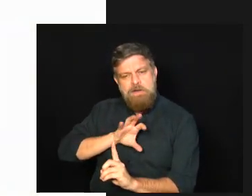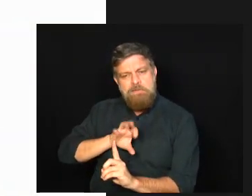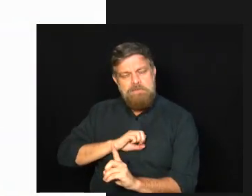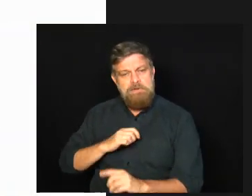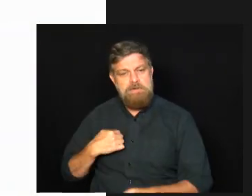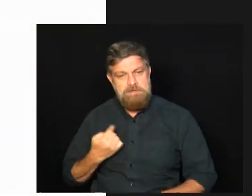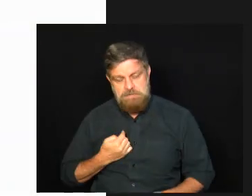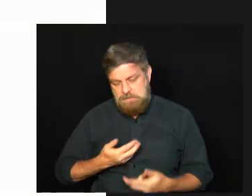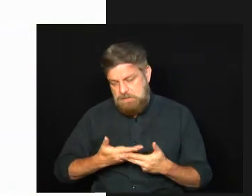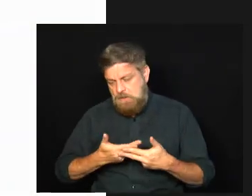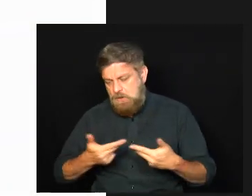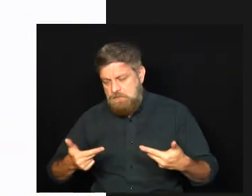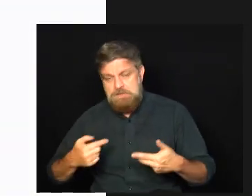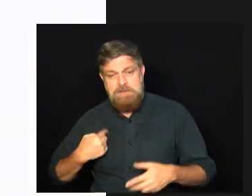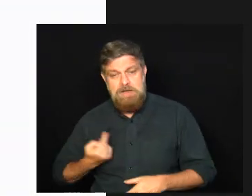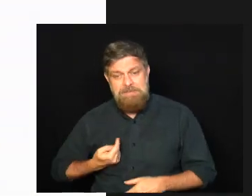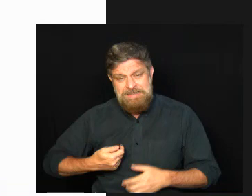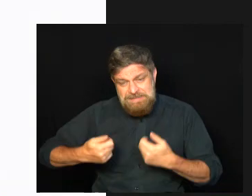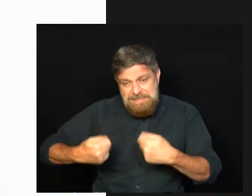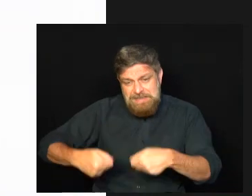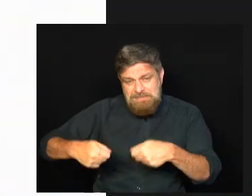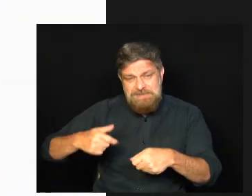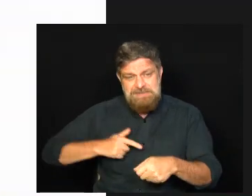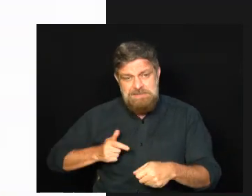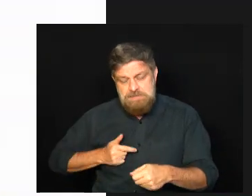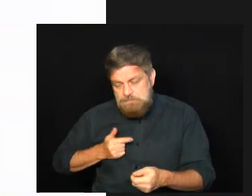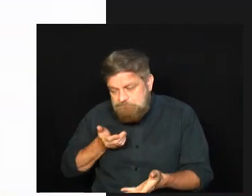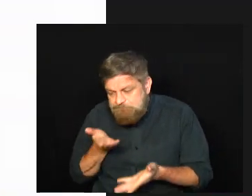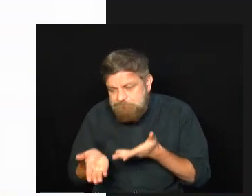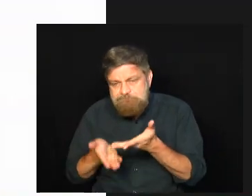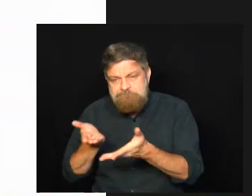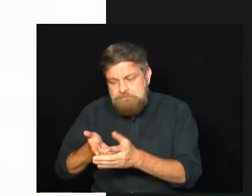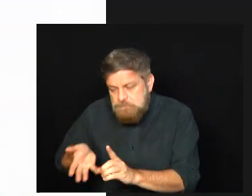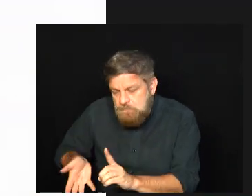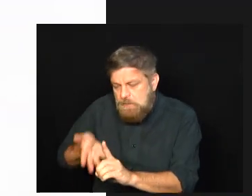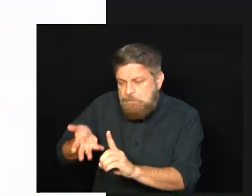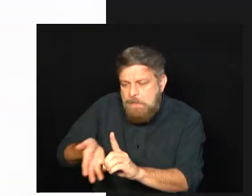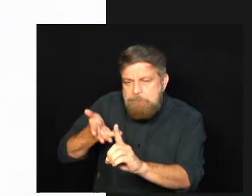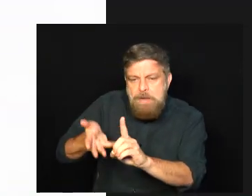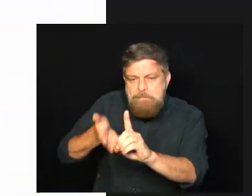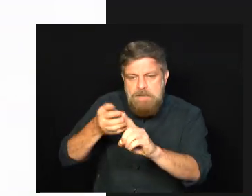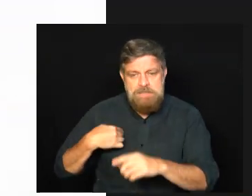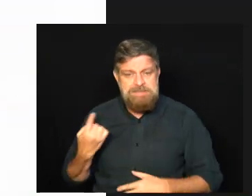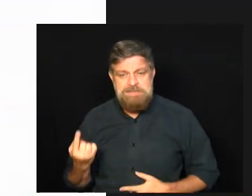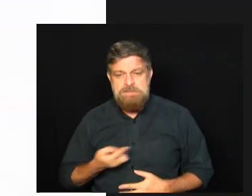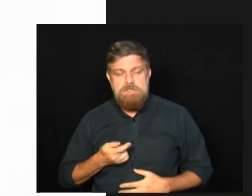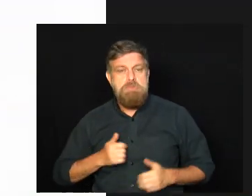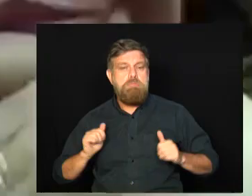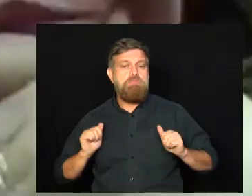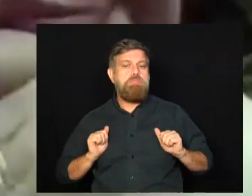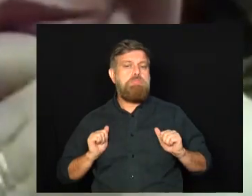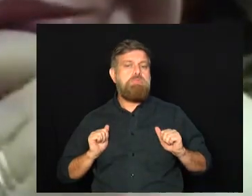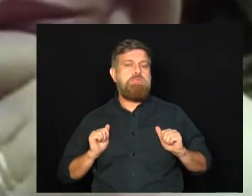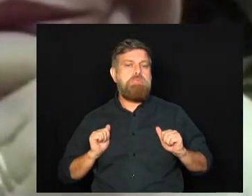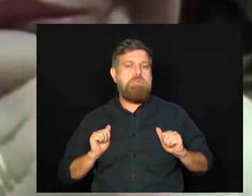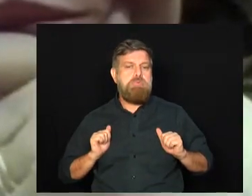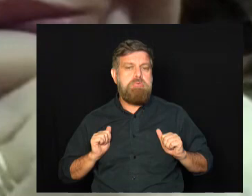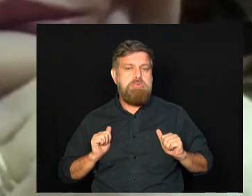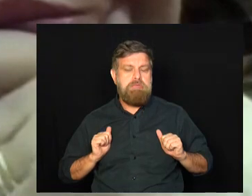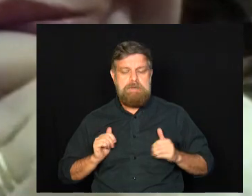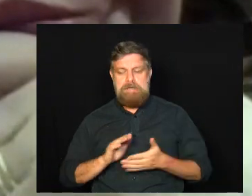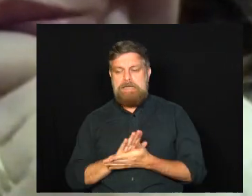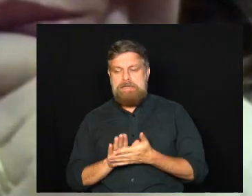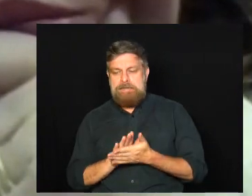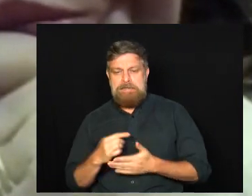determinadas coisas, só que elas precisam ser cultivadas, né? Se nós não cultivarmos, nós somos